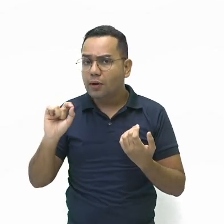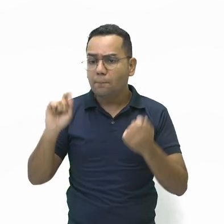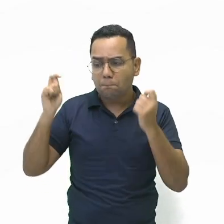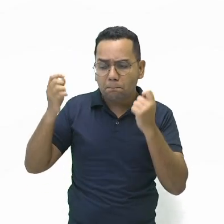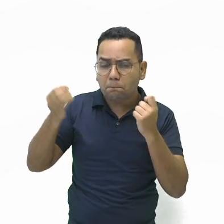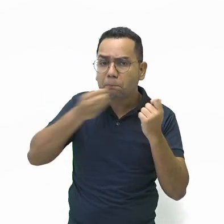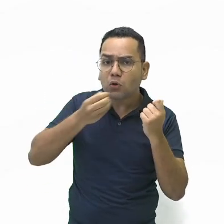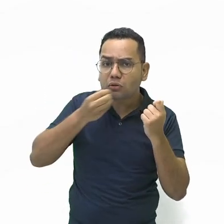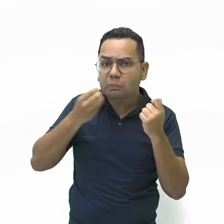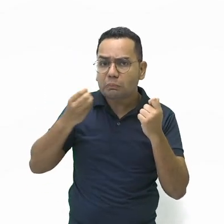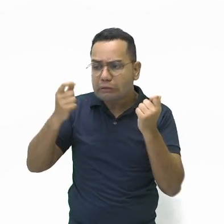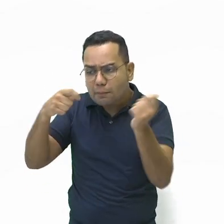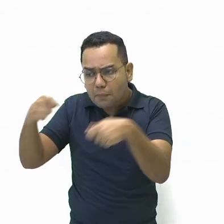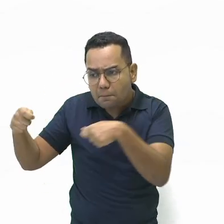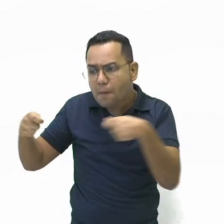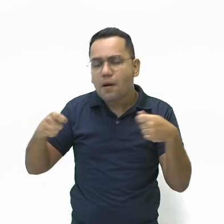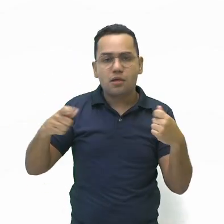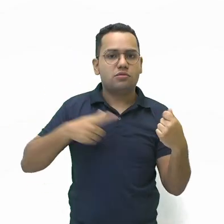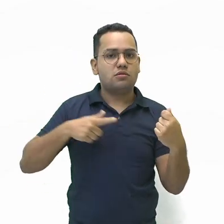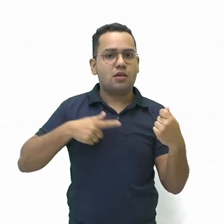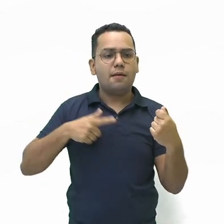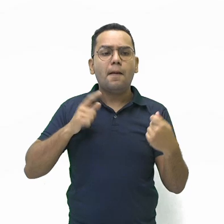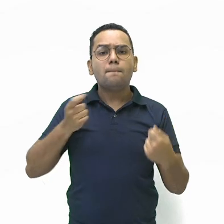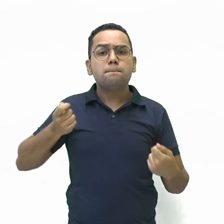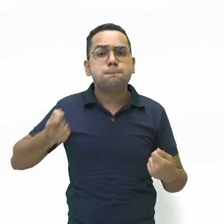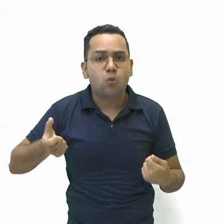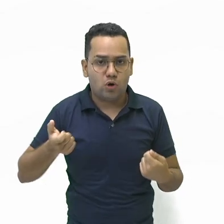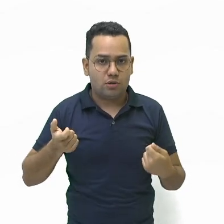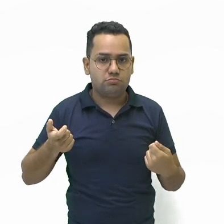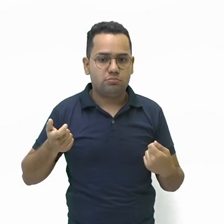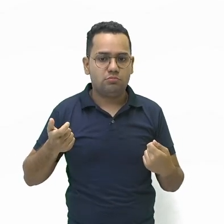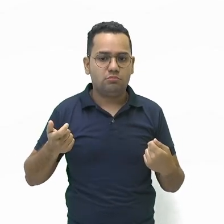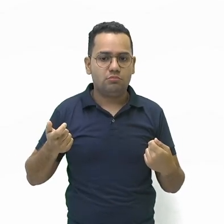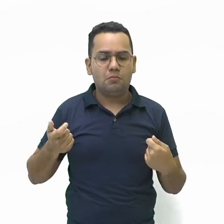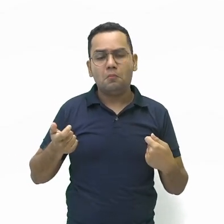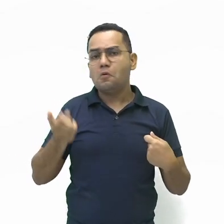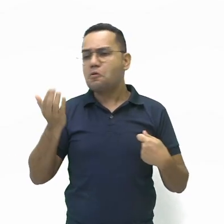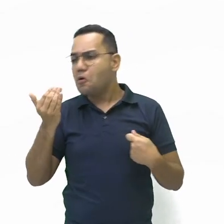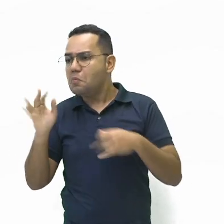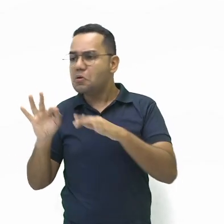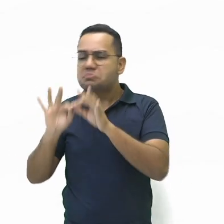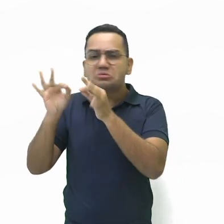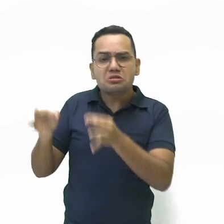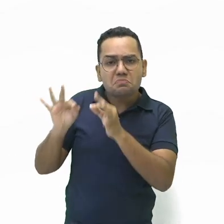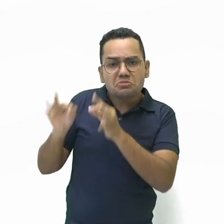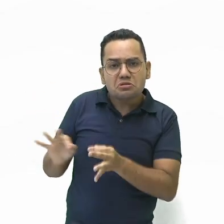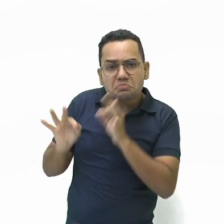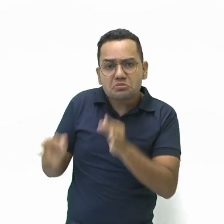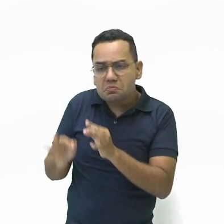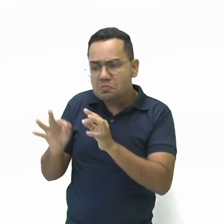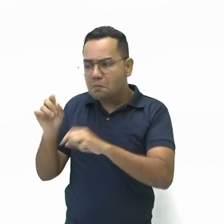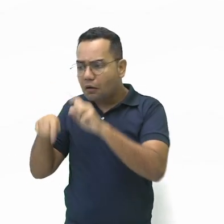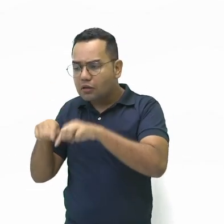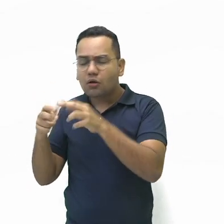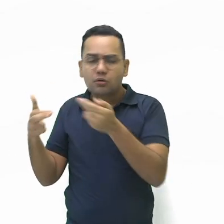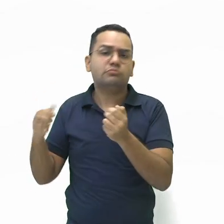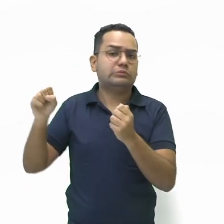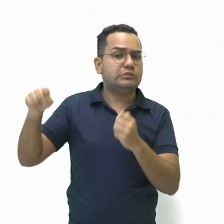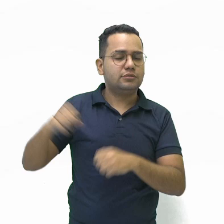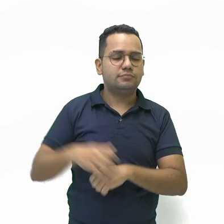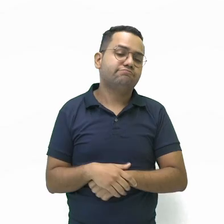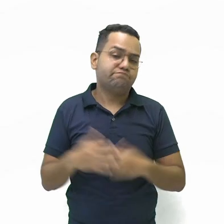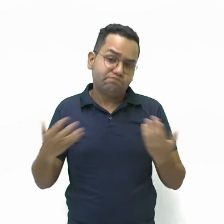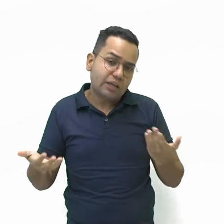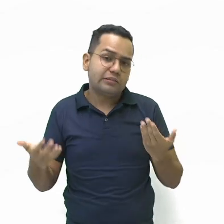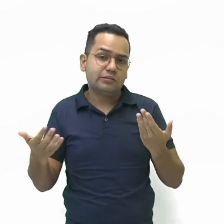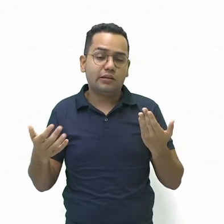tem ali, o que dá para comprar, disponível. Então, é uma realidade que, infelizmente, ela faz parte, né, do mundo onde a